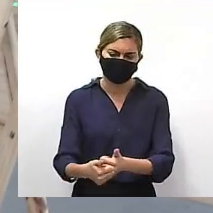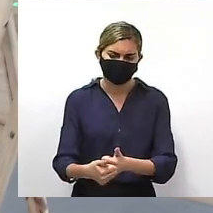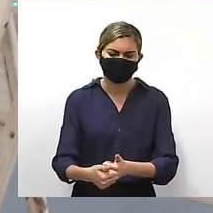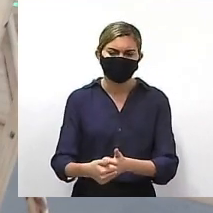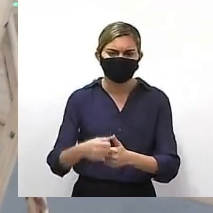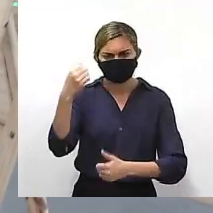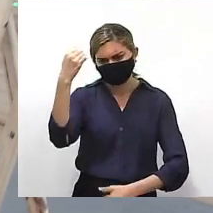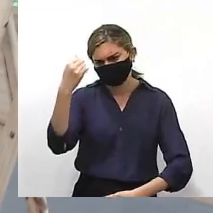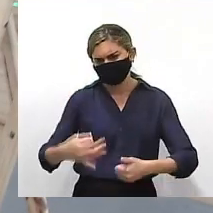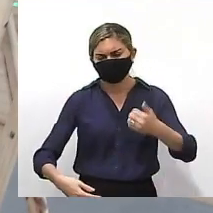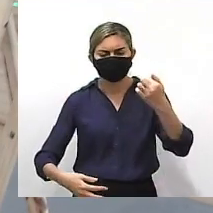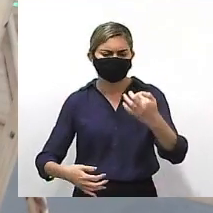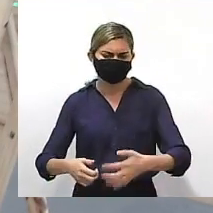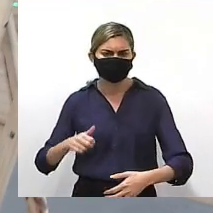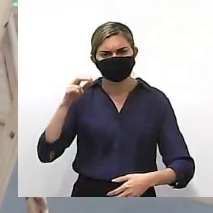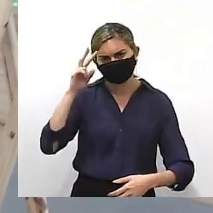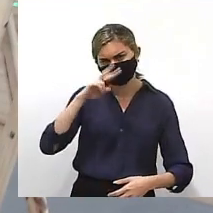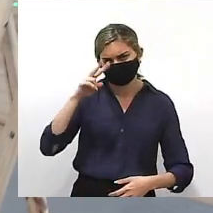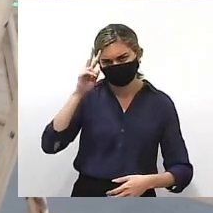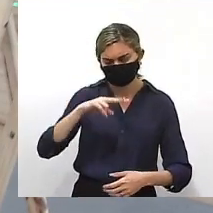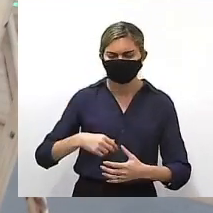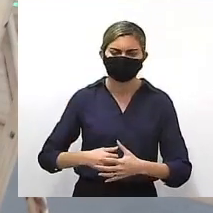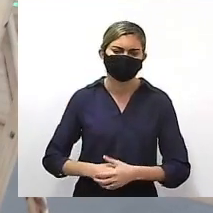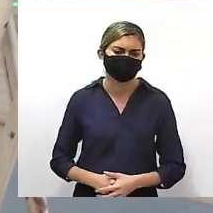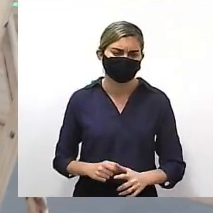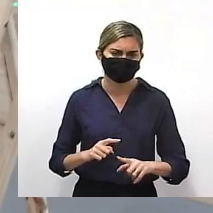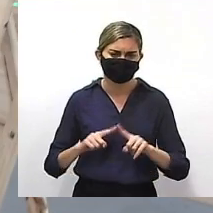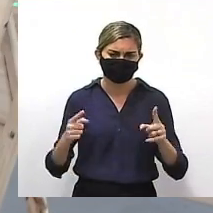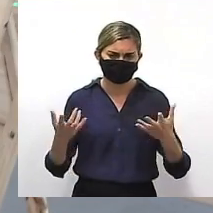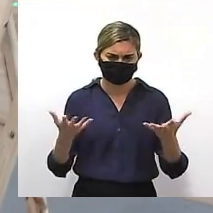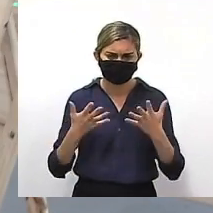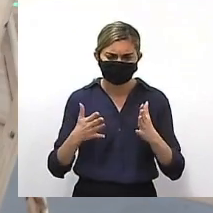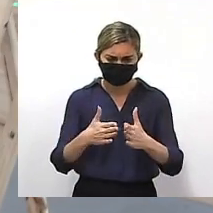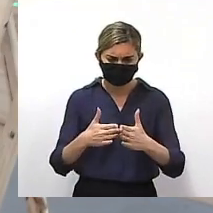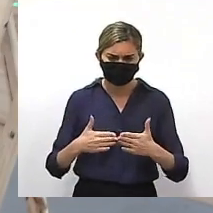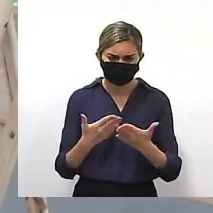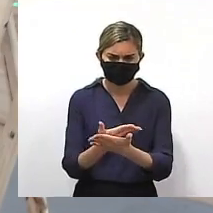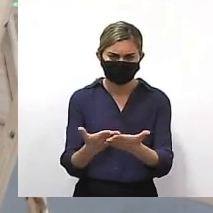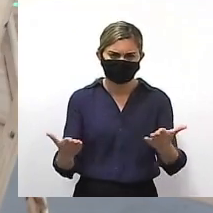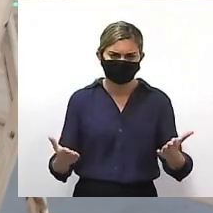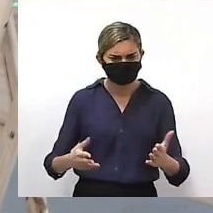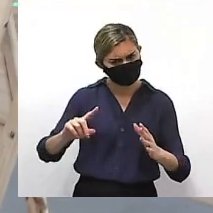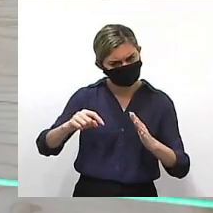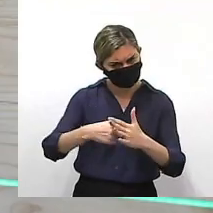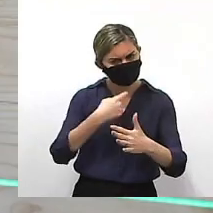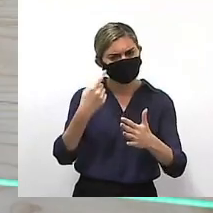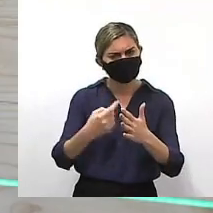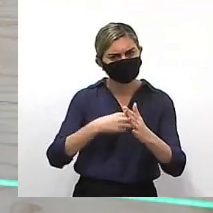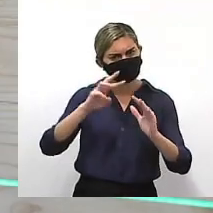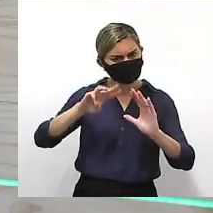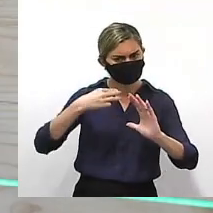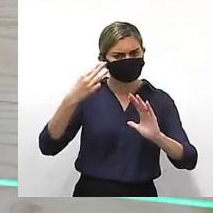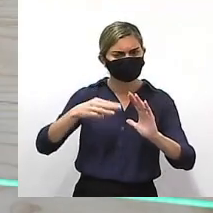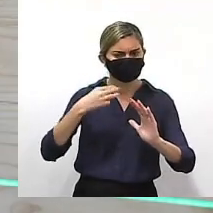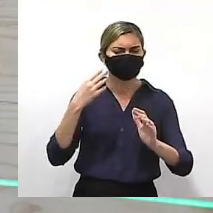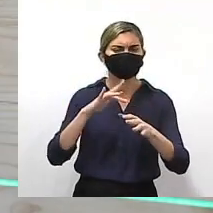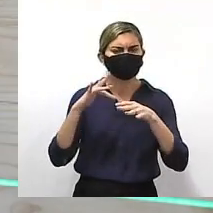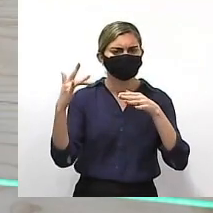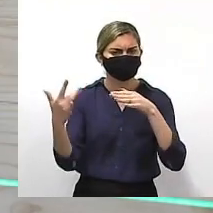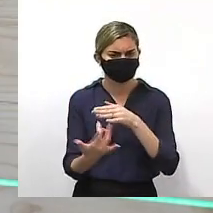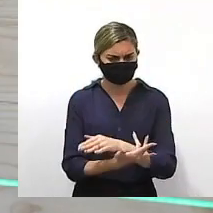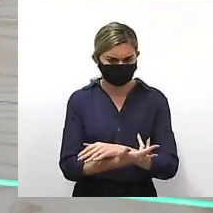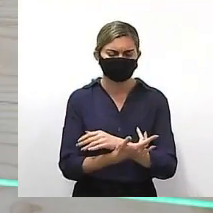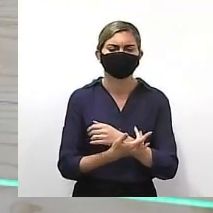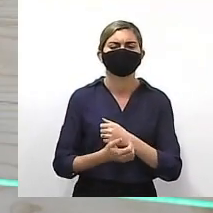na narração dessa história. Mas o que eu queria pedir para vocês é, manda perguntas, manda pelas redes sociais,